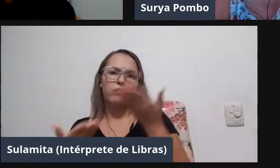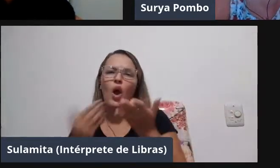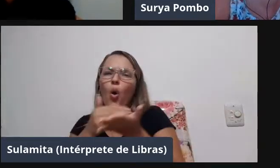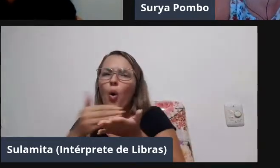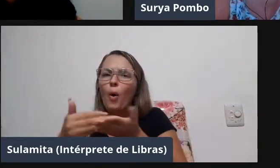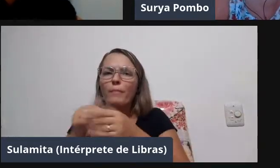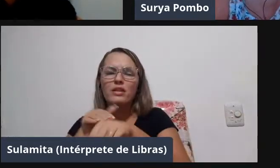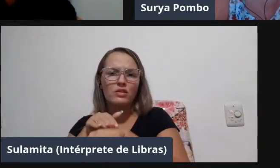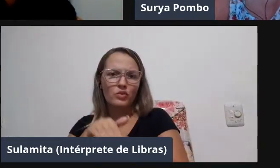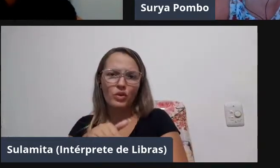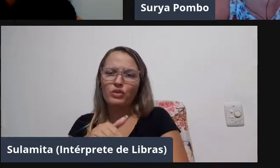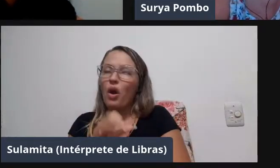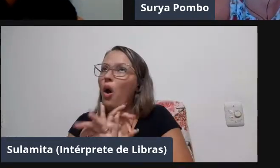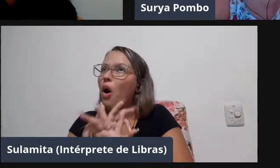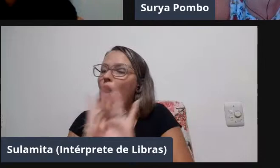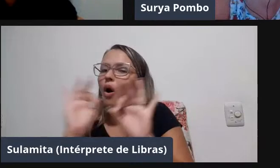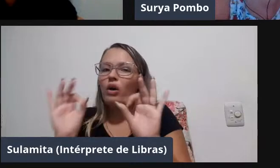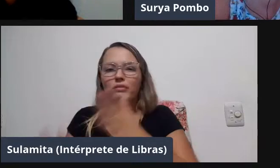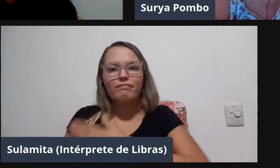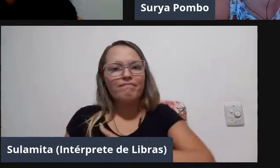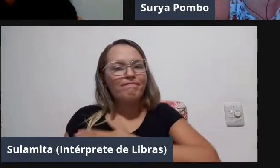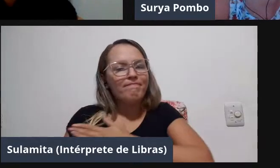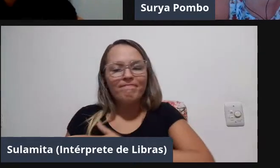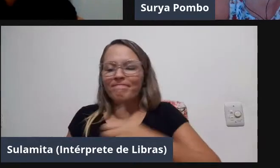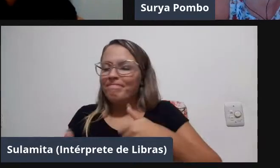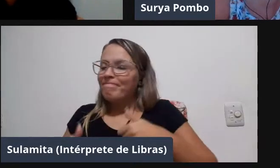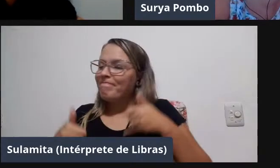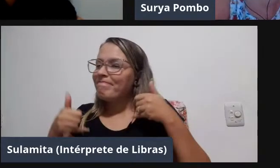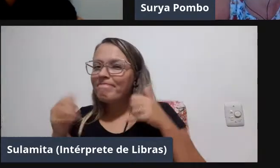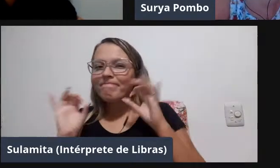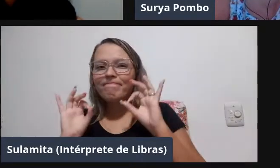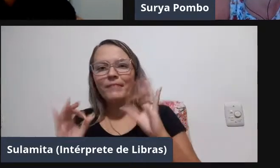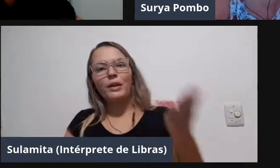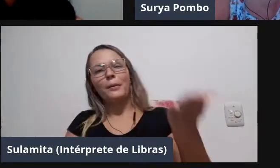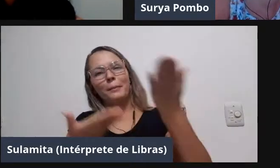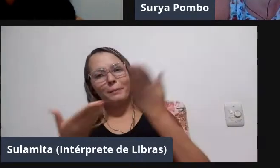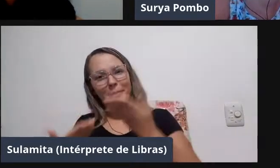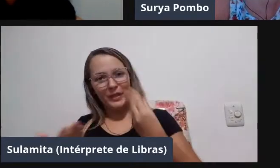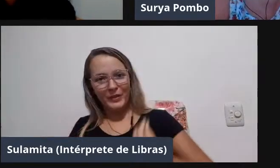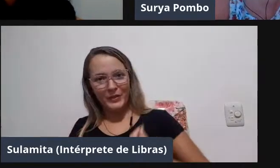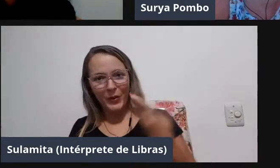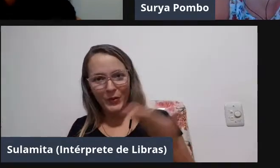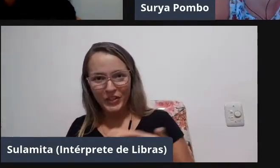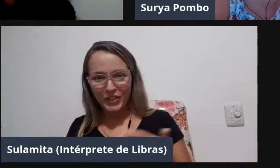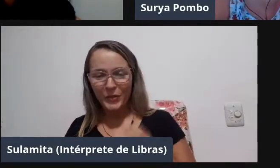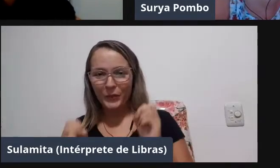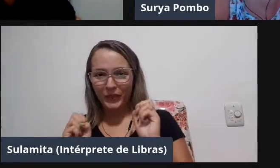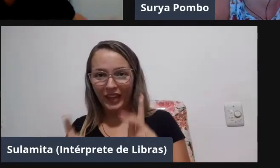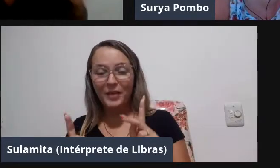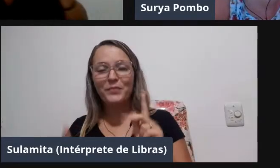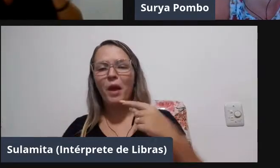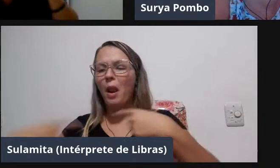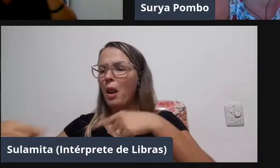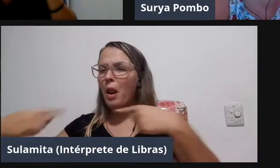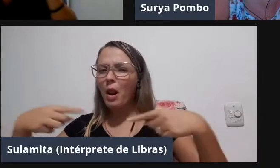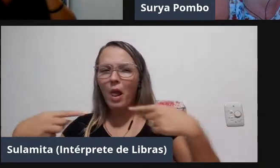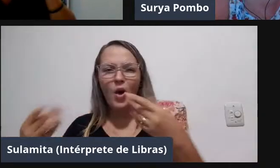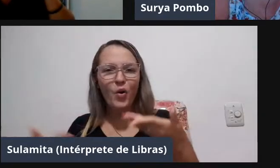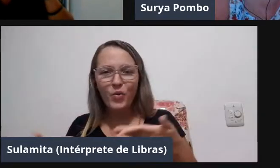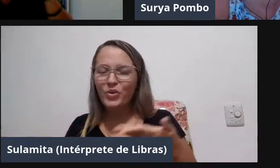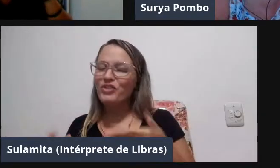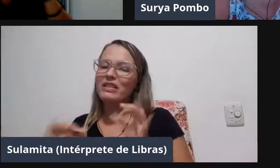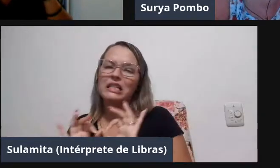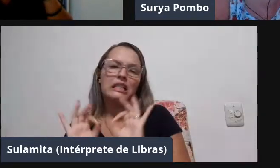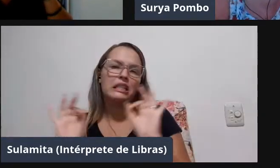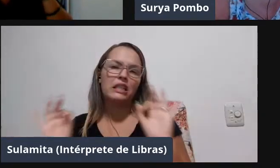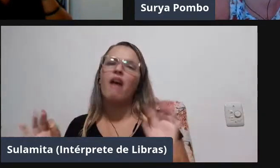enorme prazer, uma honra tê-lo aqui entre nós, que com certeza as questões, os debates, as proposições que você trará aqui conosco